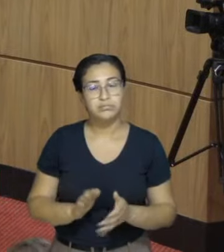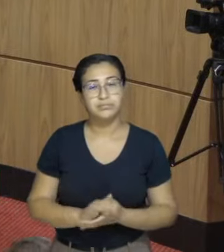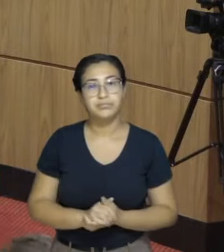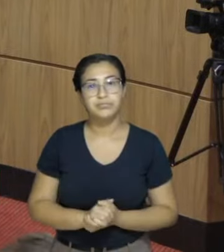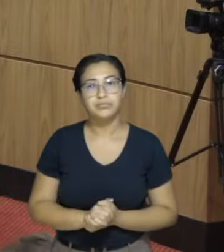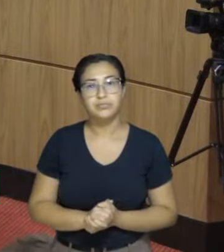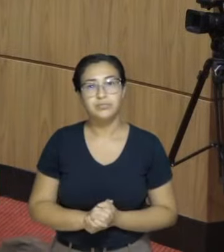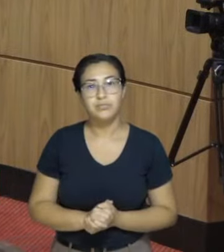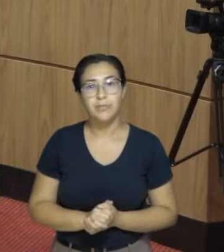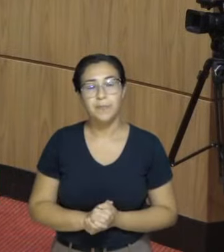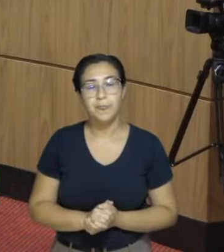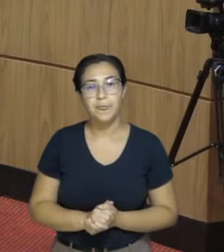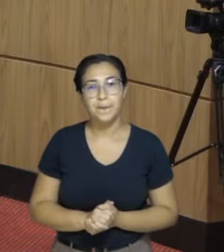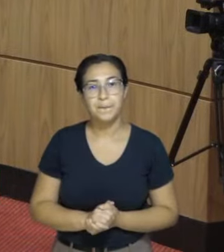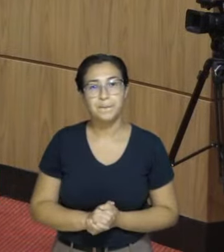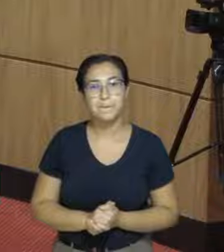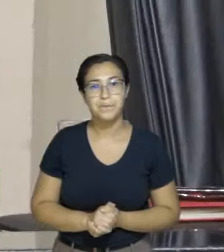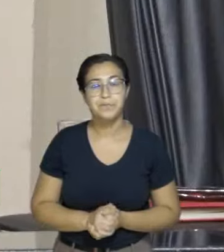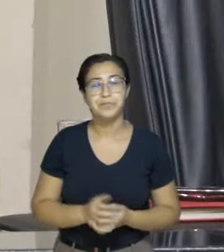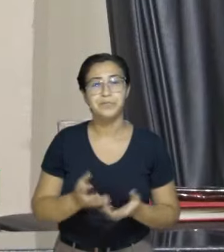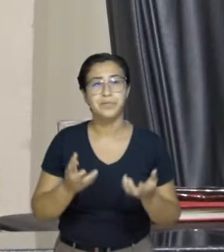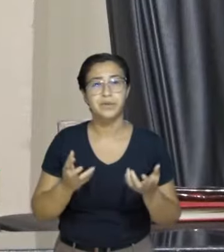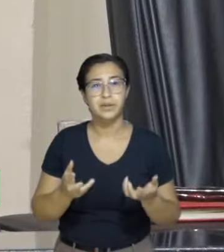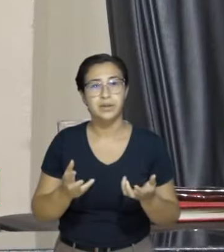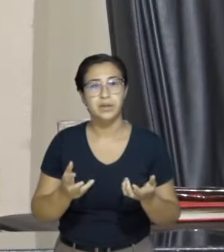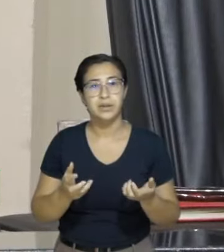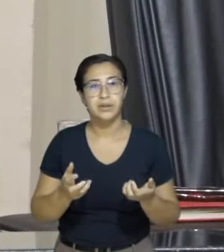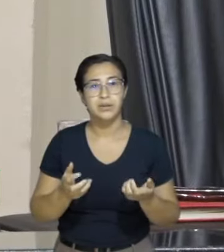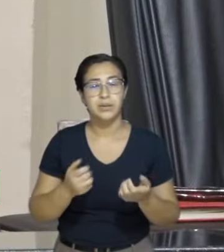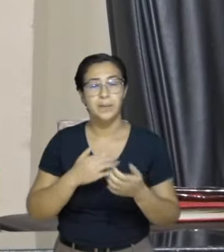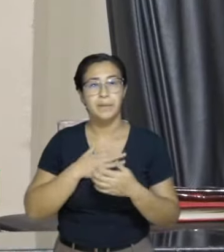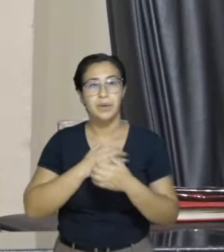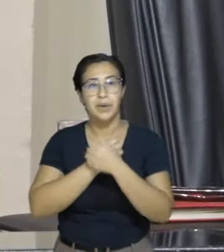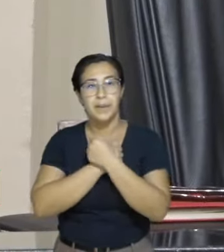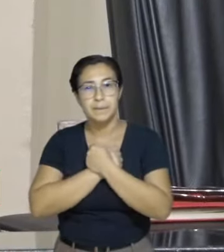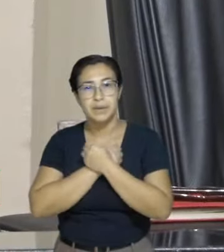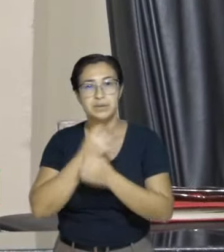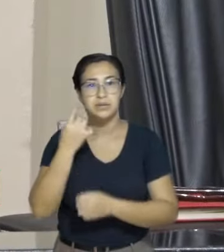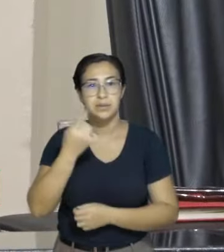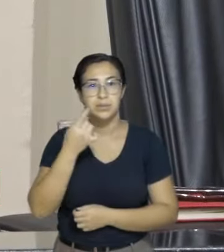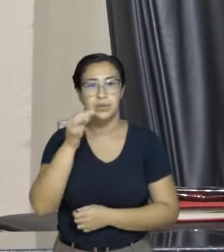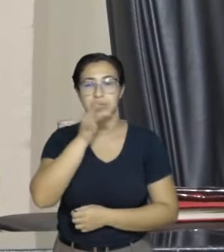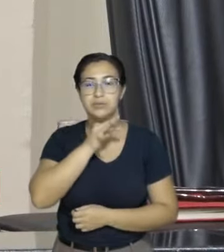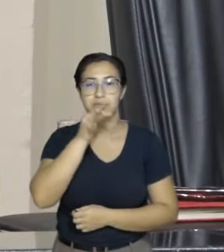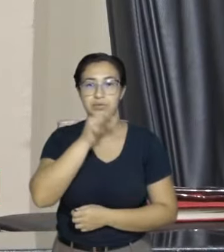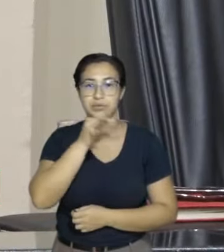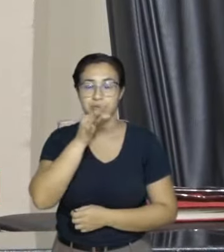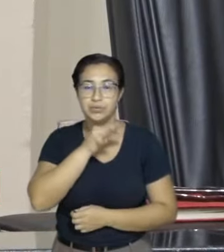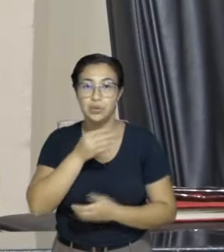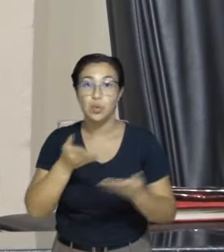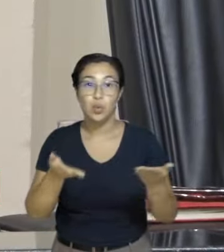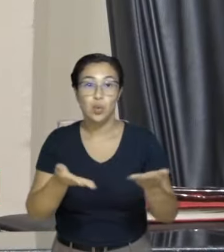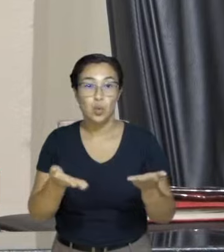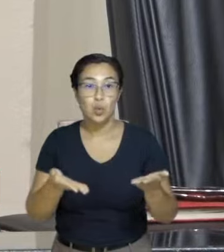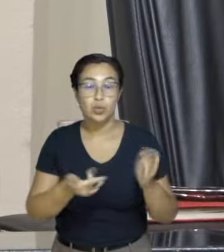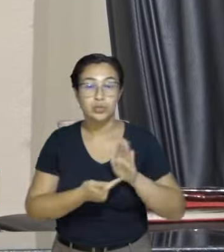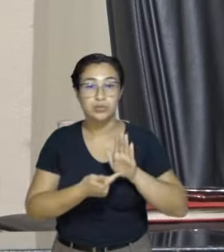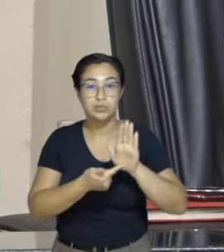Deputada Paulinha, pela ordem. Eu quero apenas manifestar o meu abraço ao deputado Tiago Zilli, que hoje apresentou